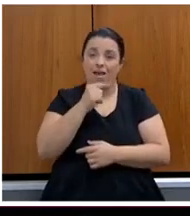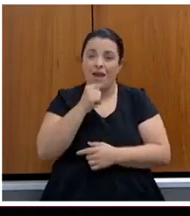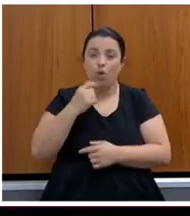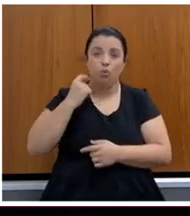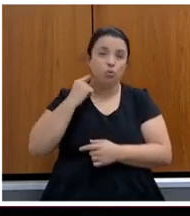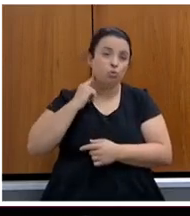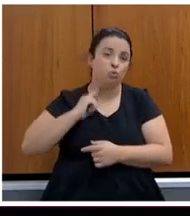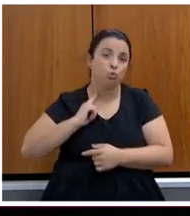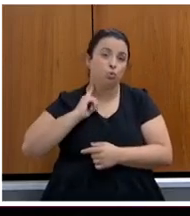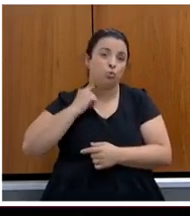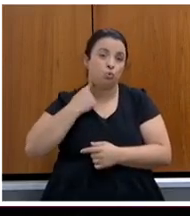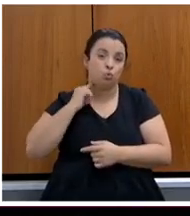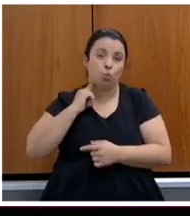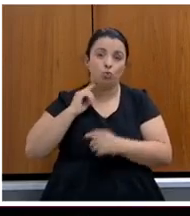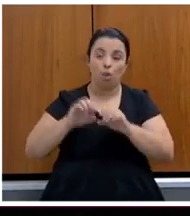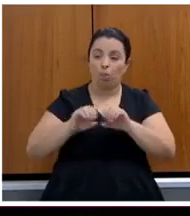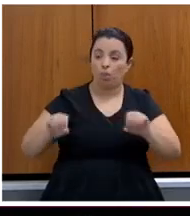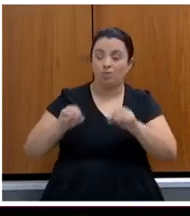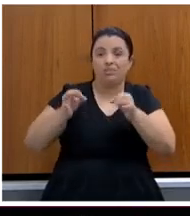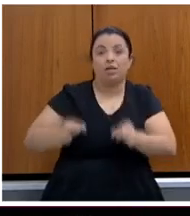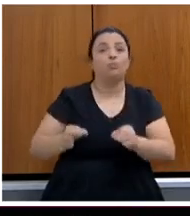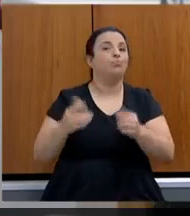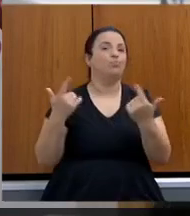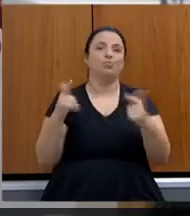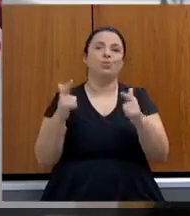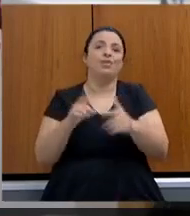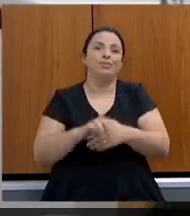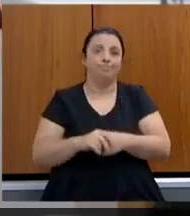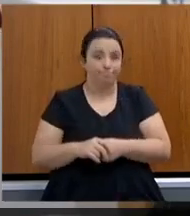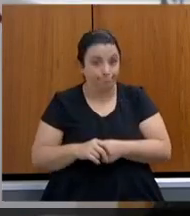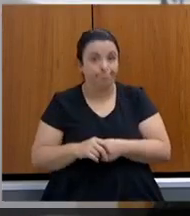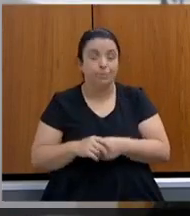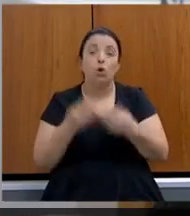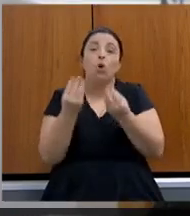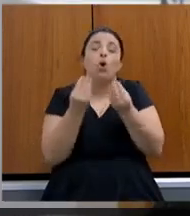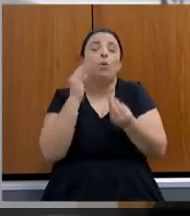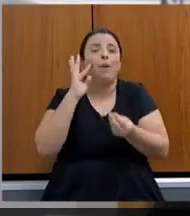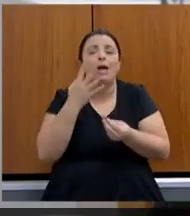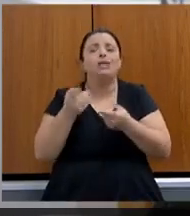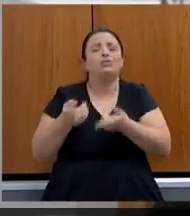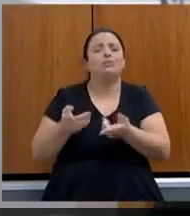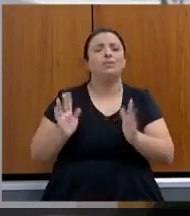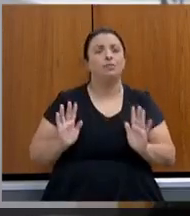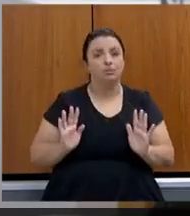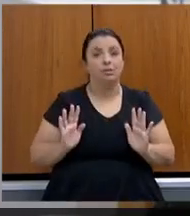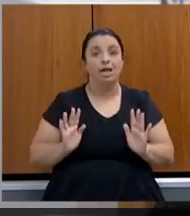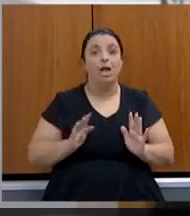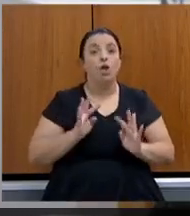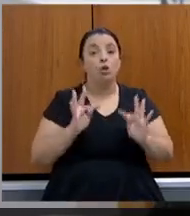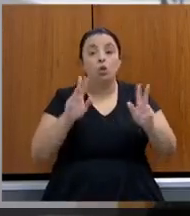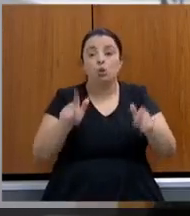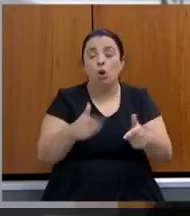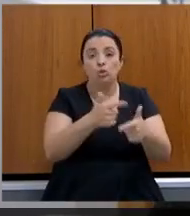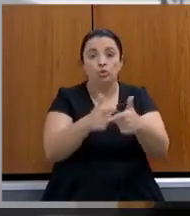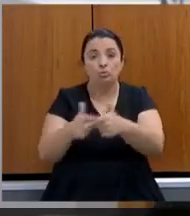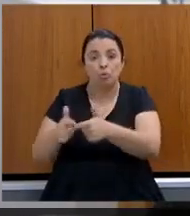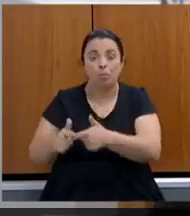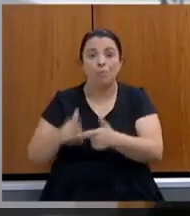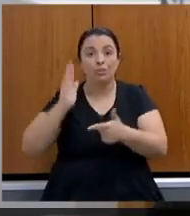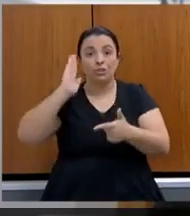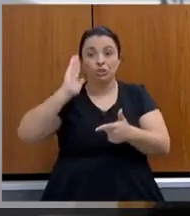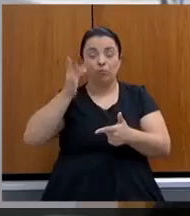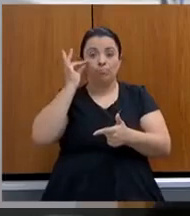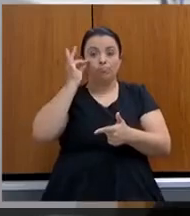o fechamento para resolver essa situação porque a gente não tem expectativa de que todos os problemas sejam imediatamente